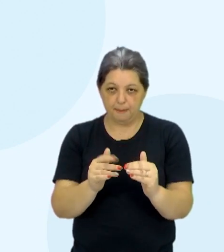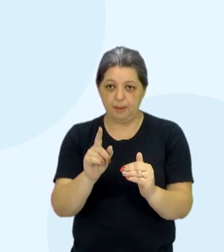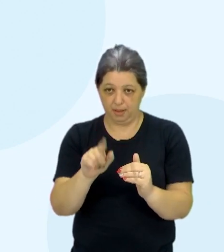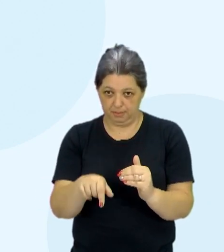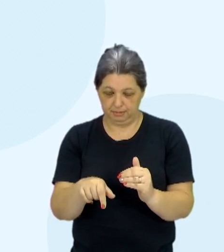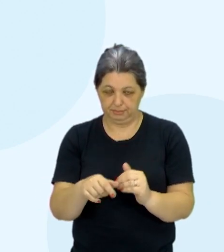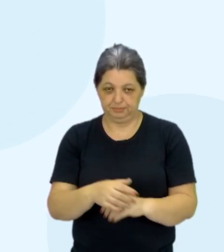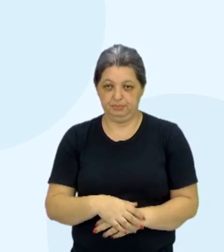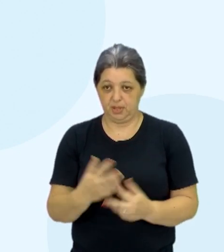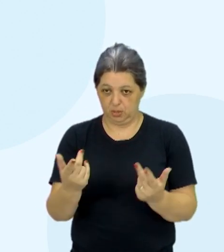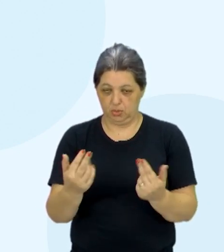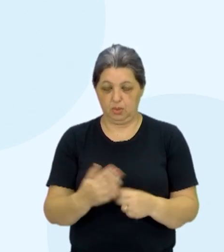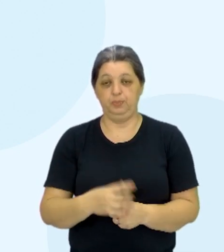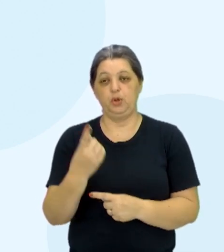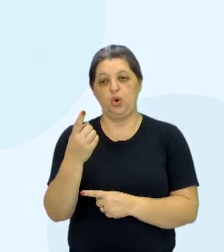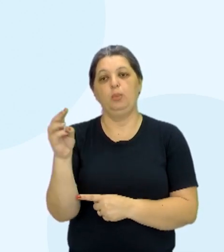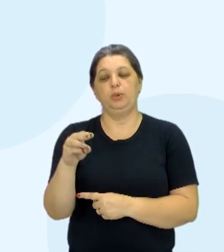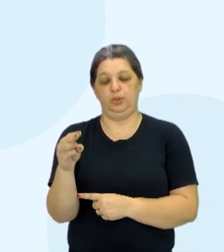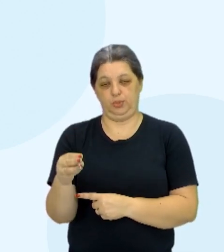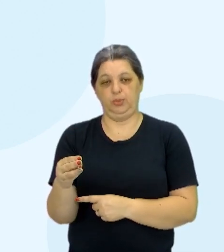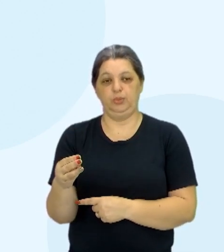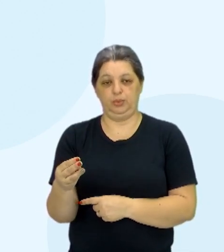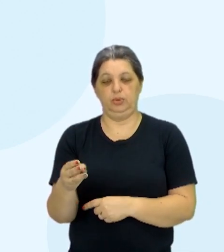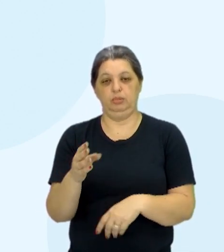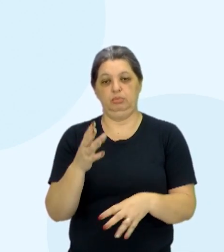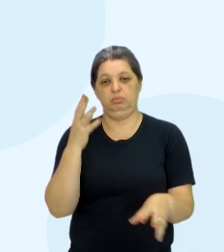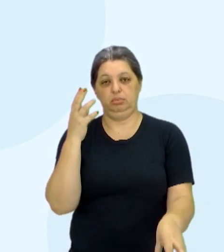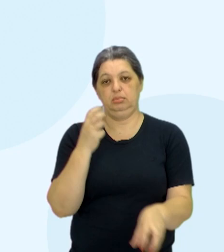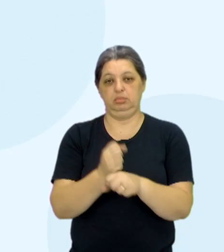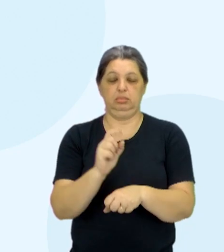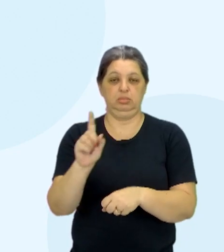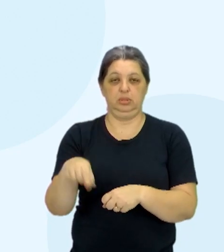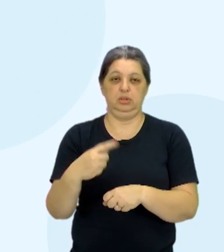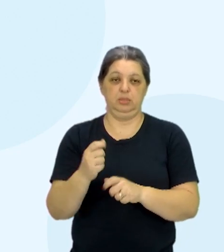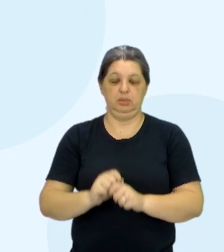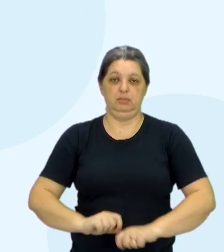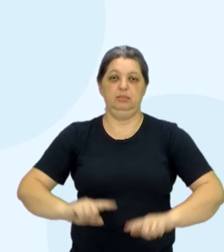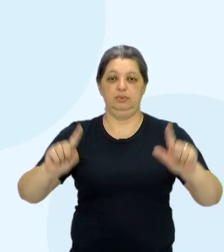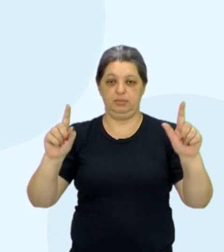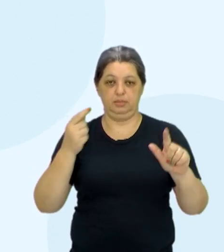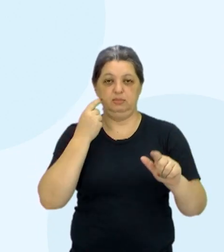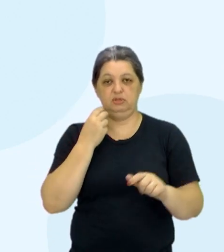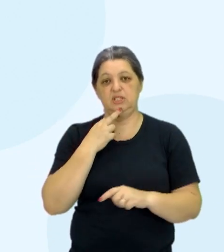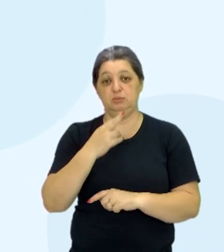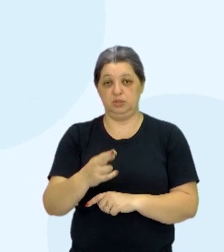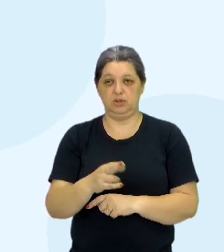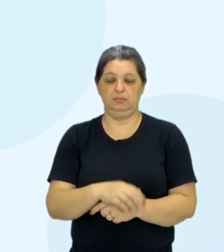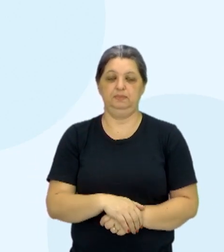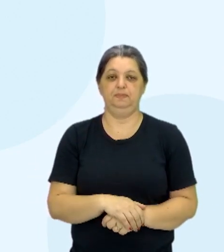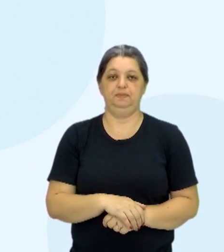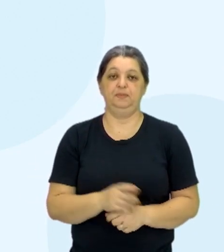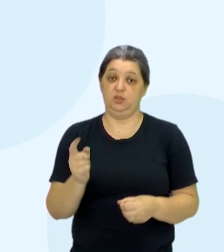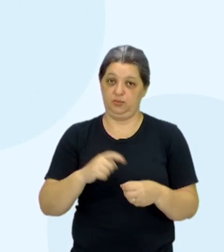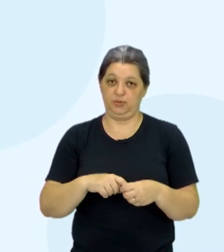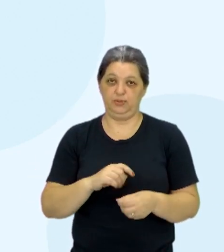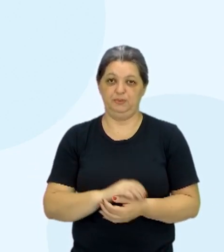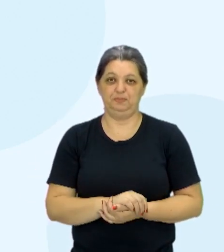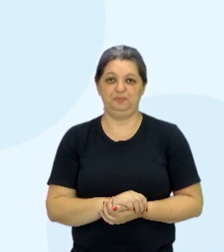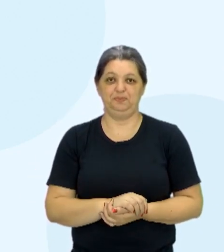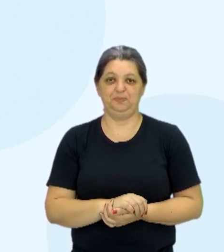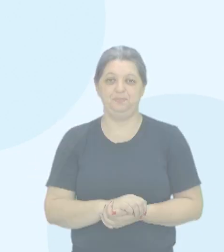tá certo? Vocês vão ter 1 minuto para fazer essa continha e daqui a pouco vai subir o quiz para vocês responderem. Já volto.